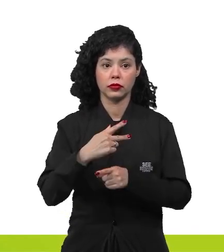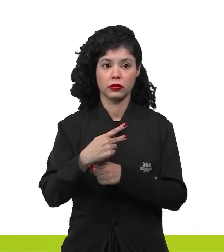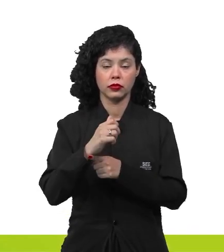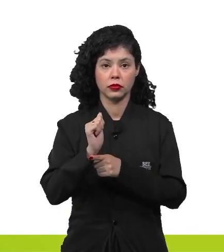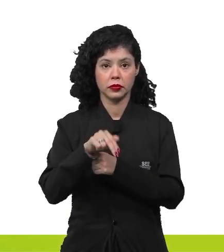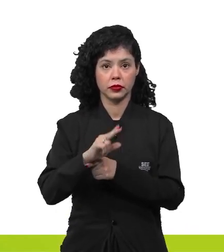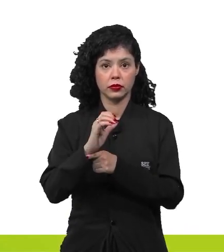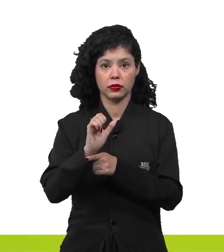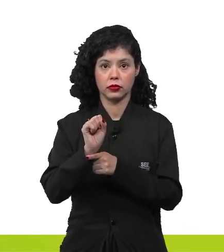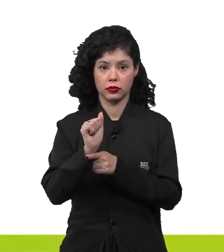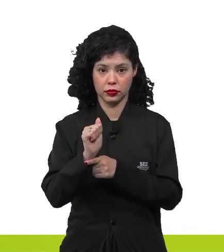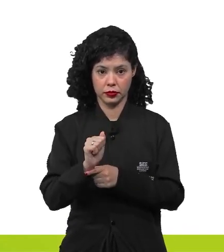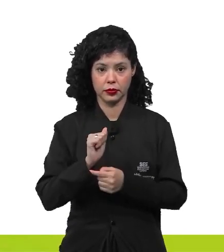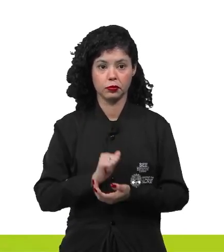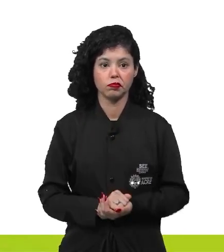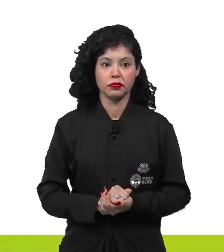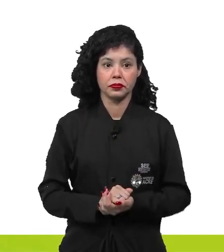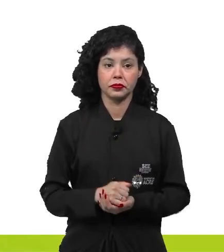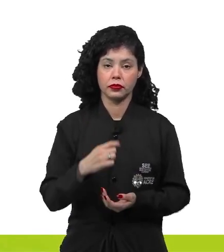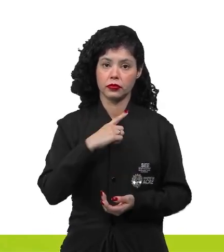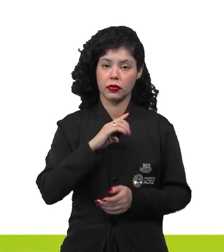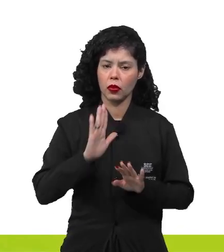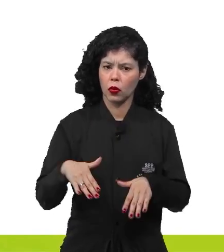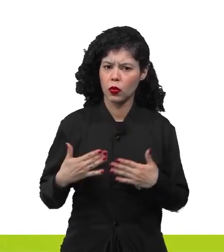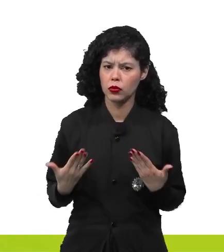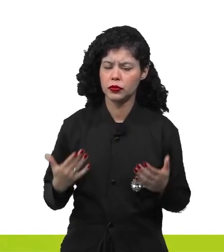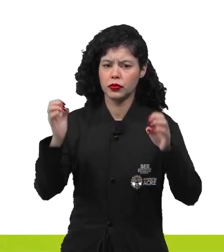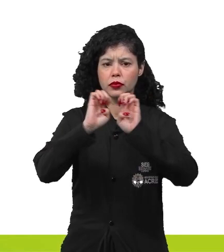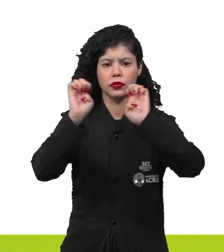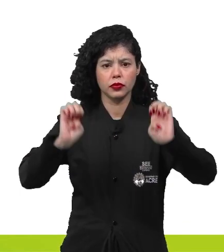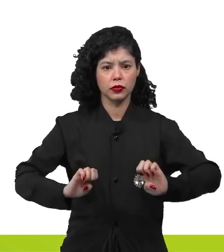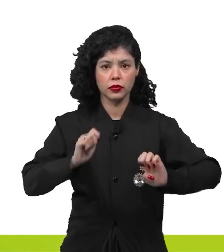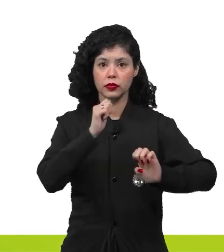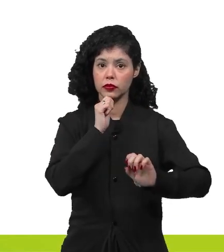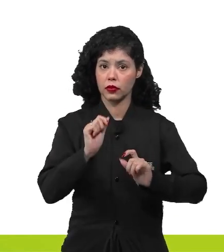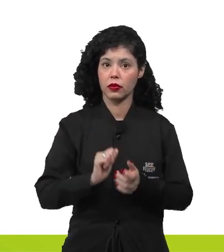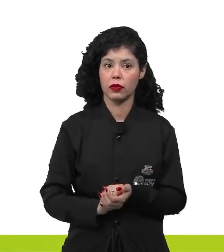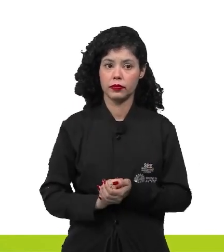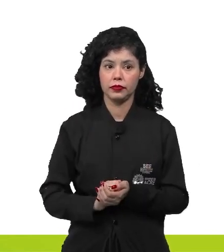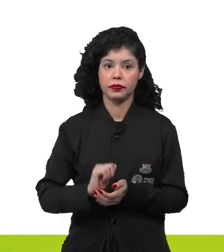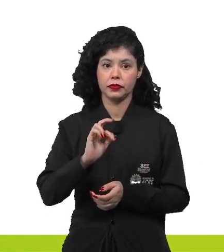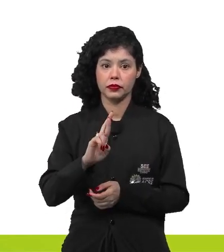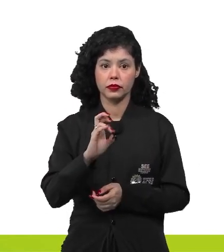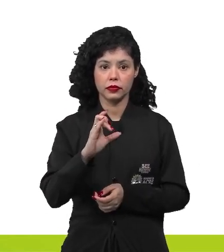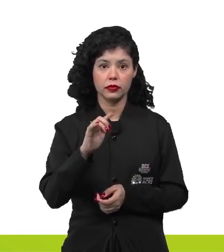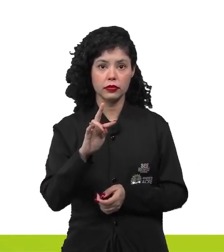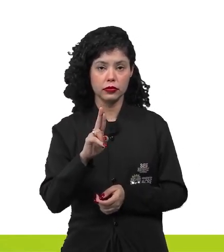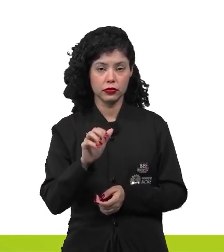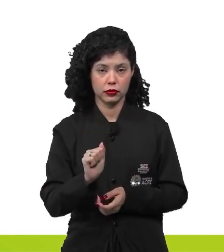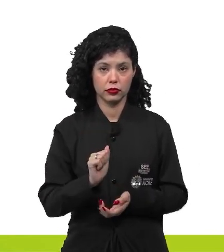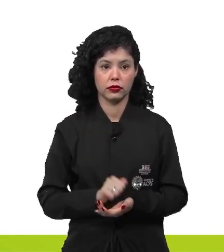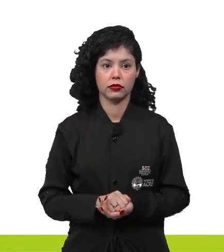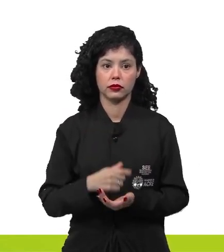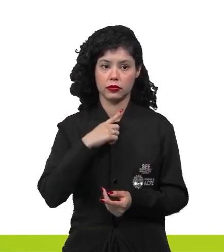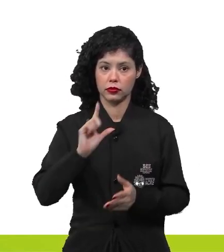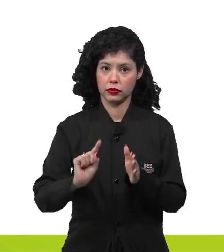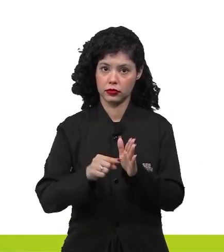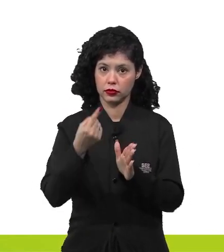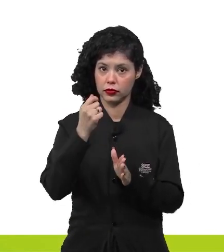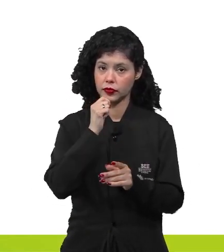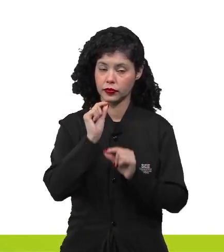panquecas de banana. E qual seria a estrutura dessa receita? Você pode observar que primeiro nós temos